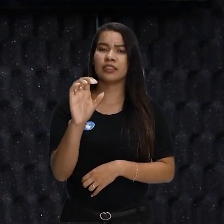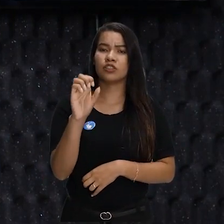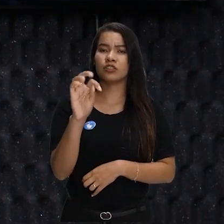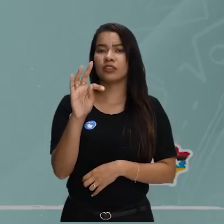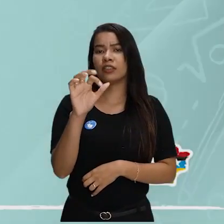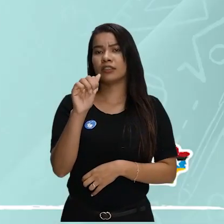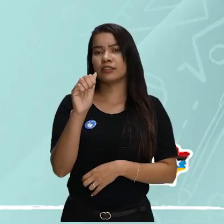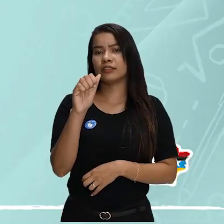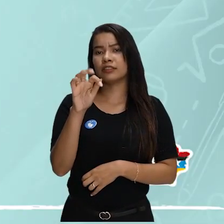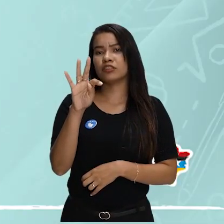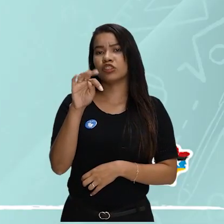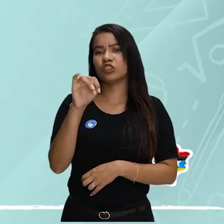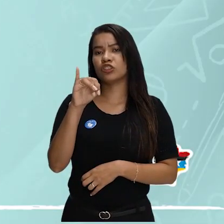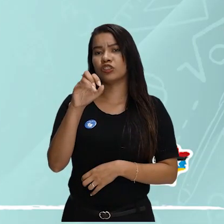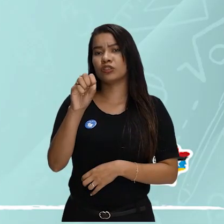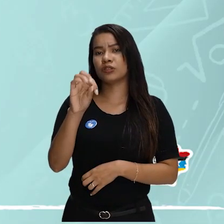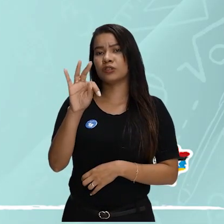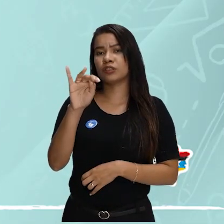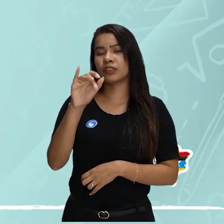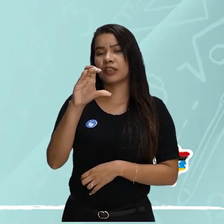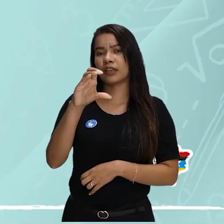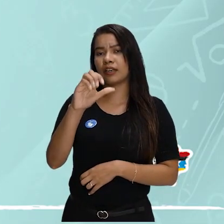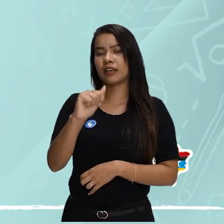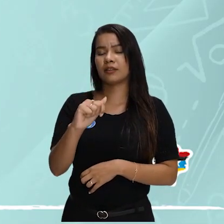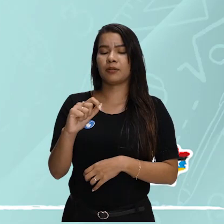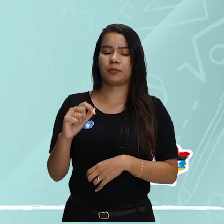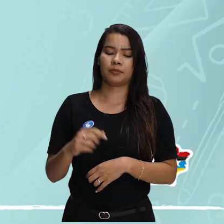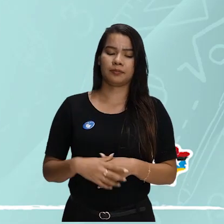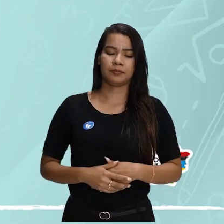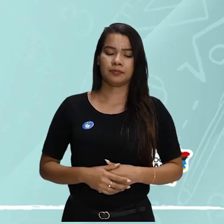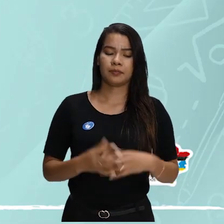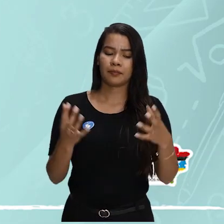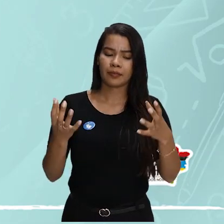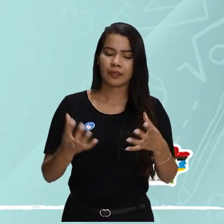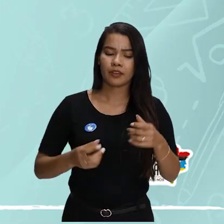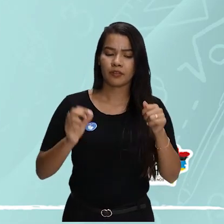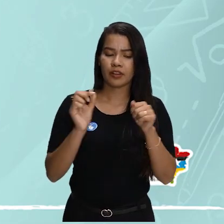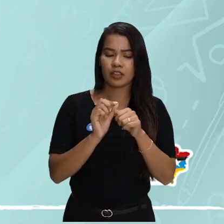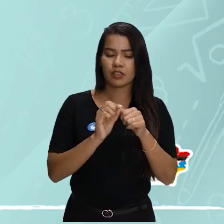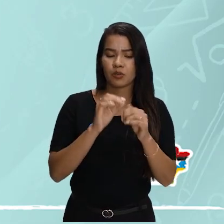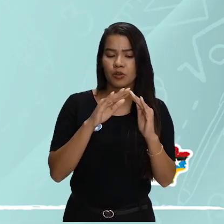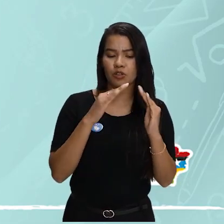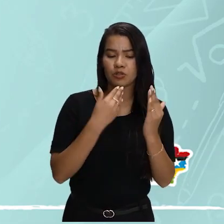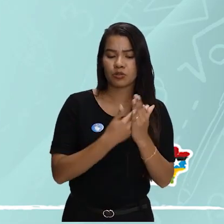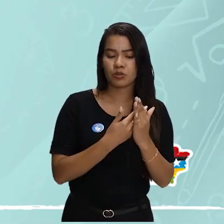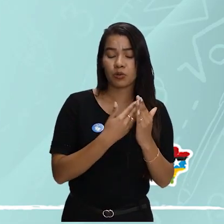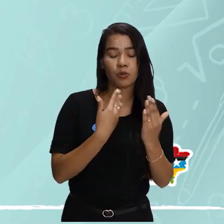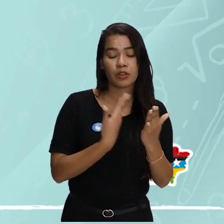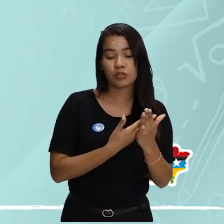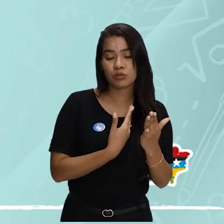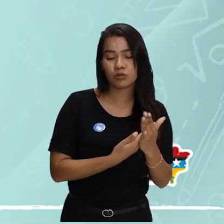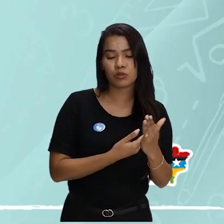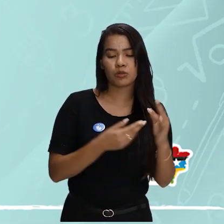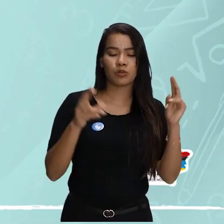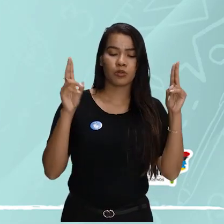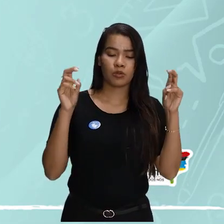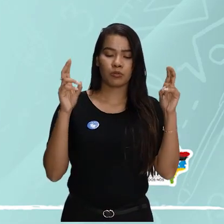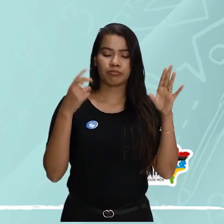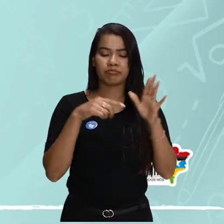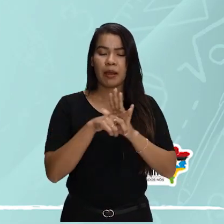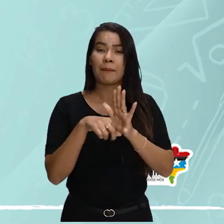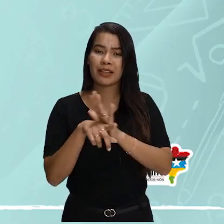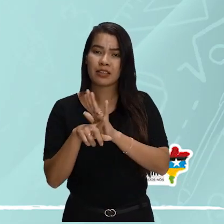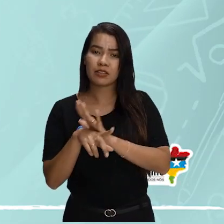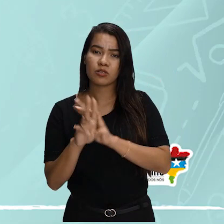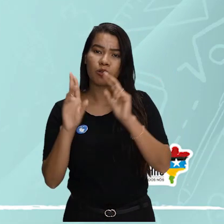estatística. Pretende-se fazer um estudo sobre o número de irmãos dos alunos do terceiro ano do ensino médio de uma